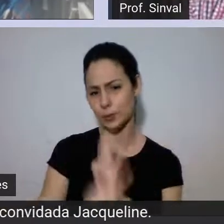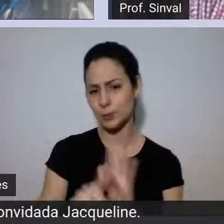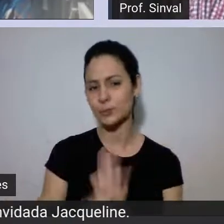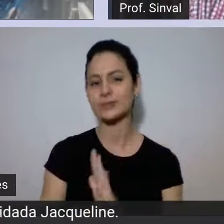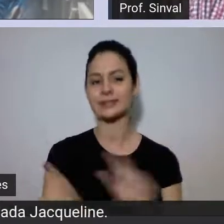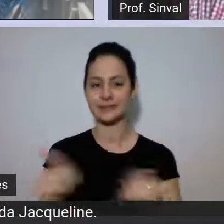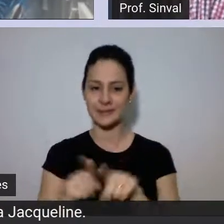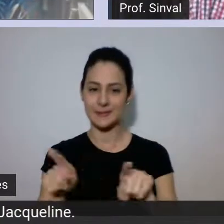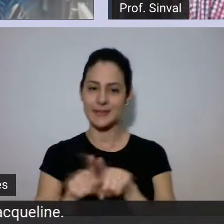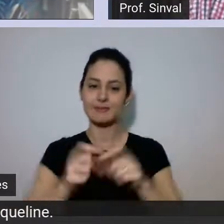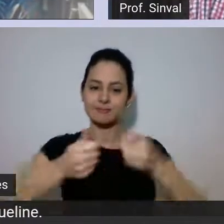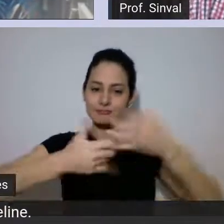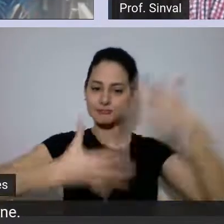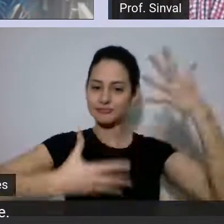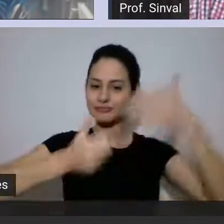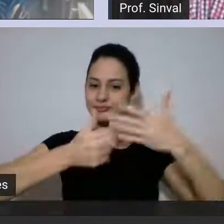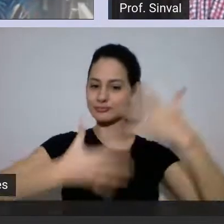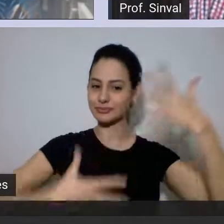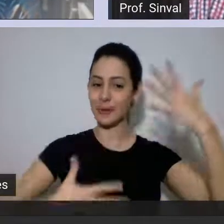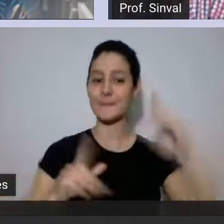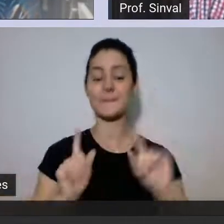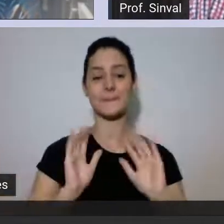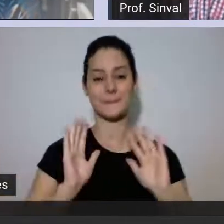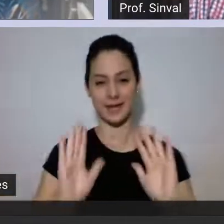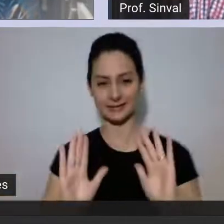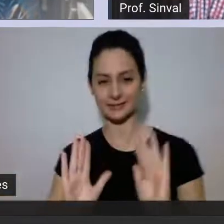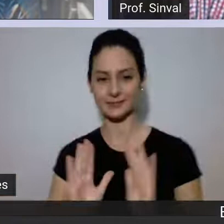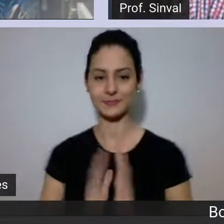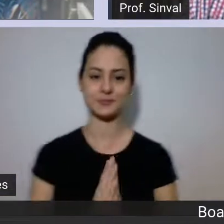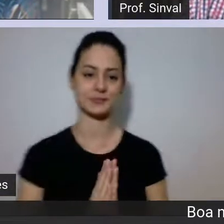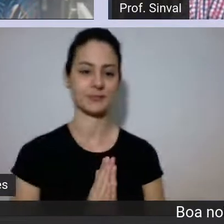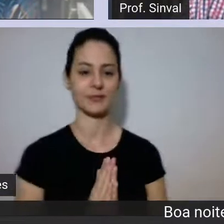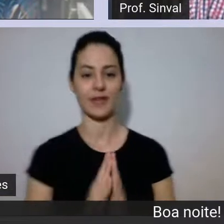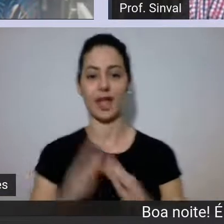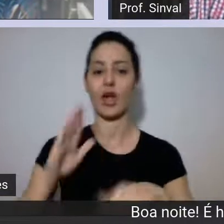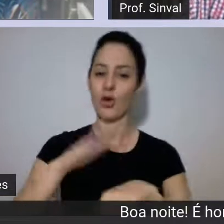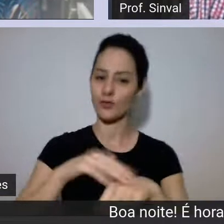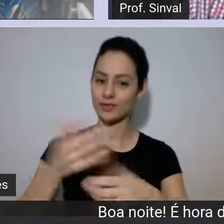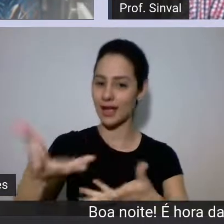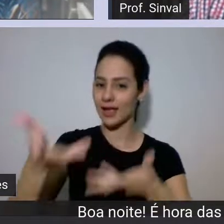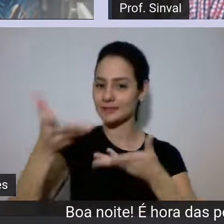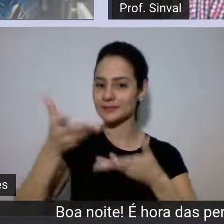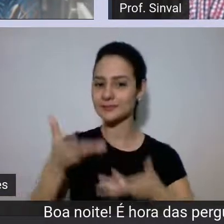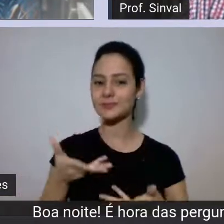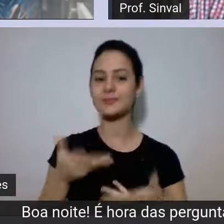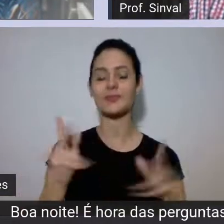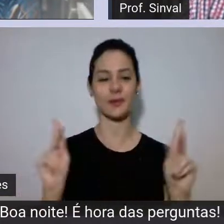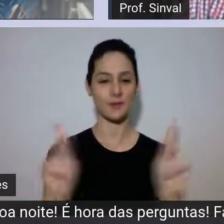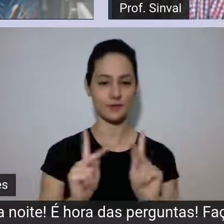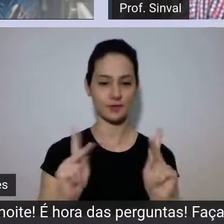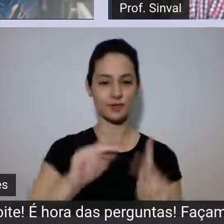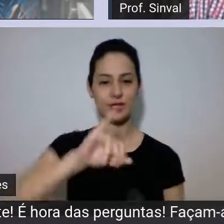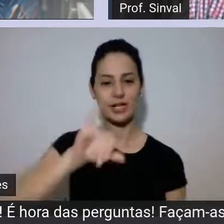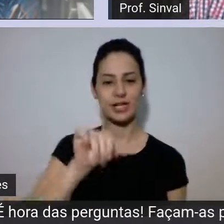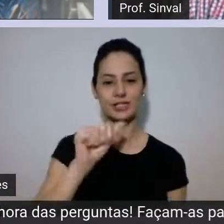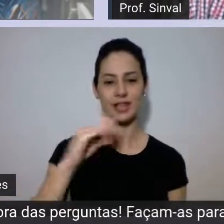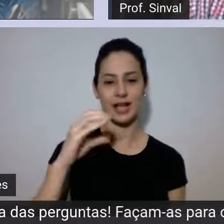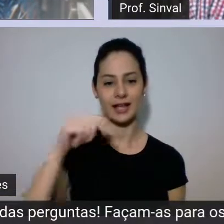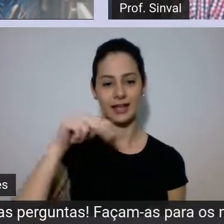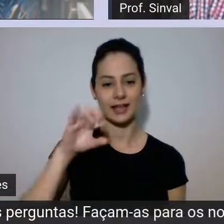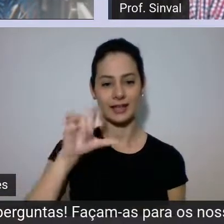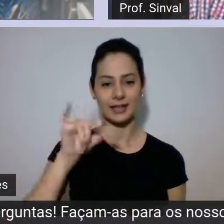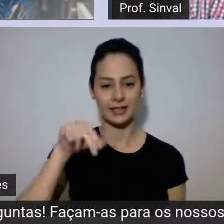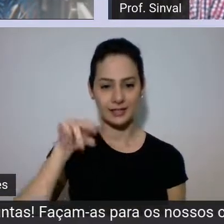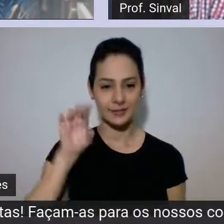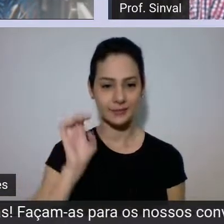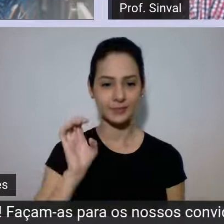nos comentários, mas vamos chamar a nossa outra convidada, a professora Jaqueline Sarmiento.